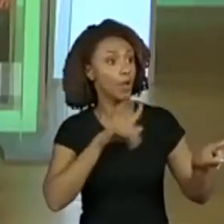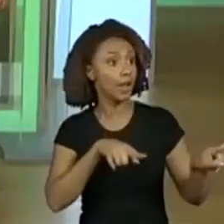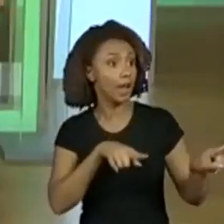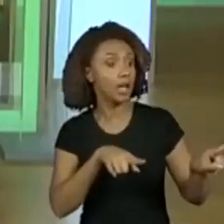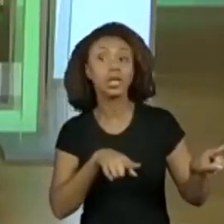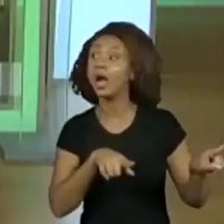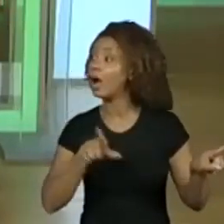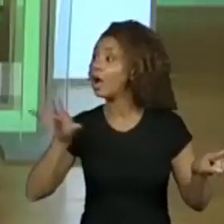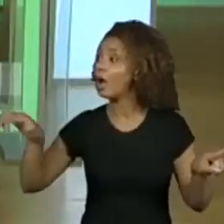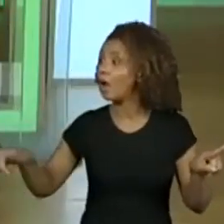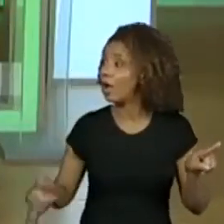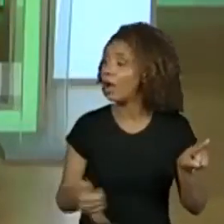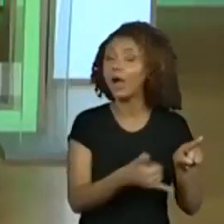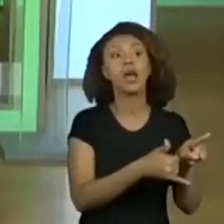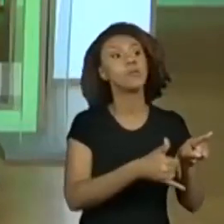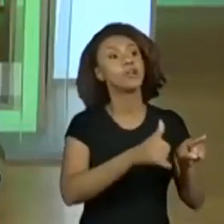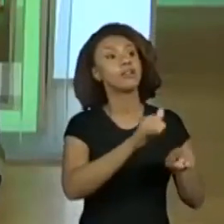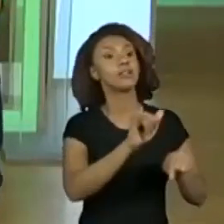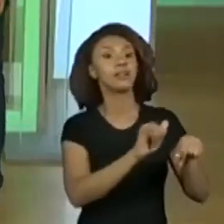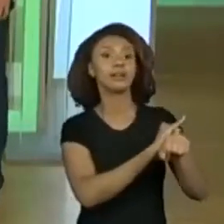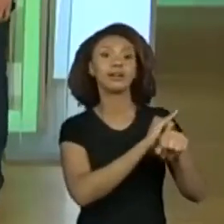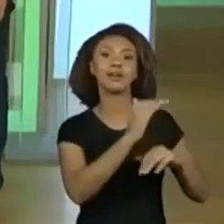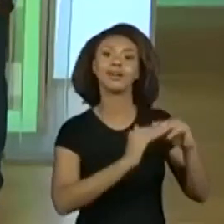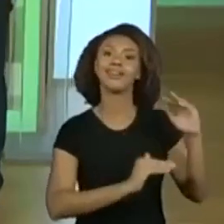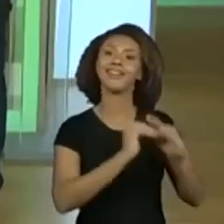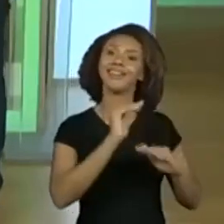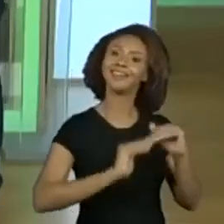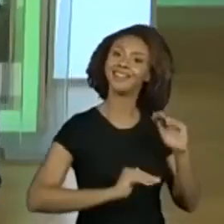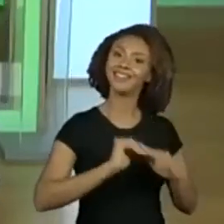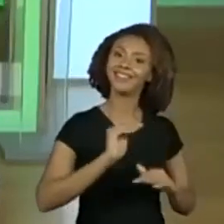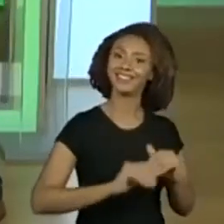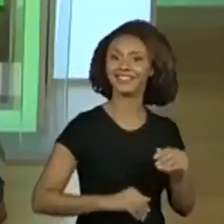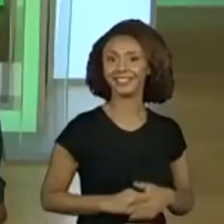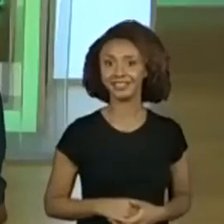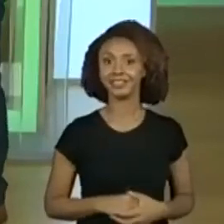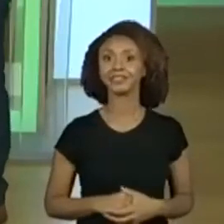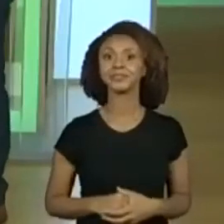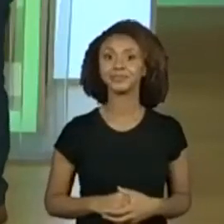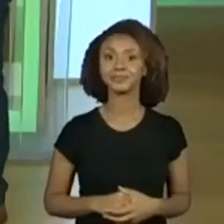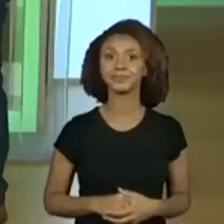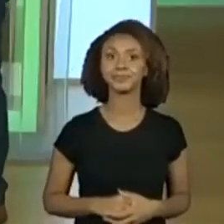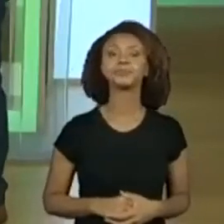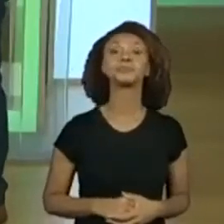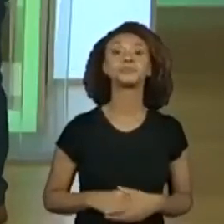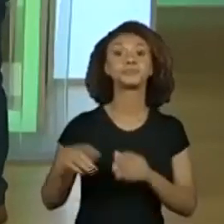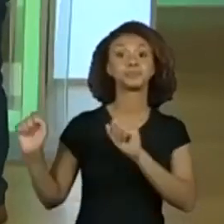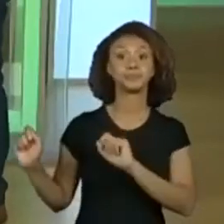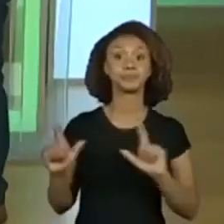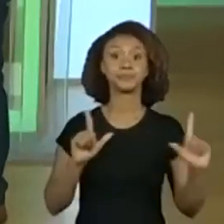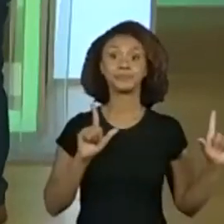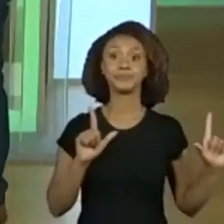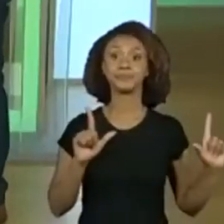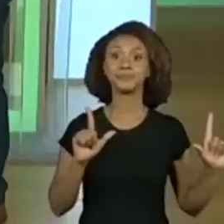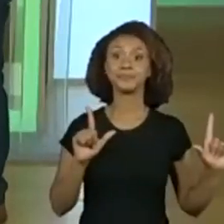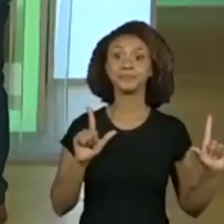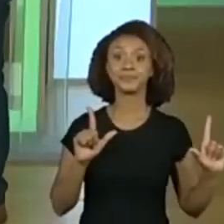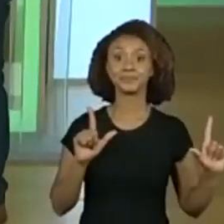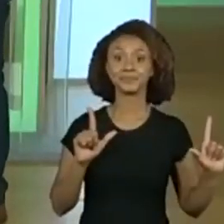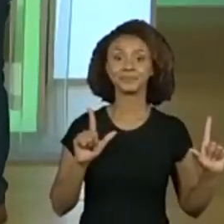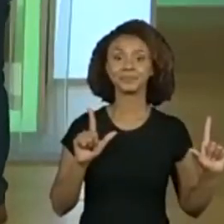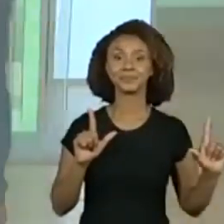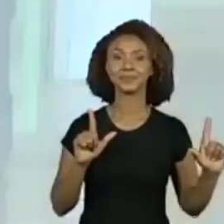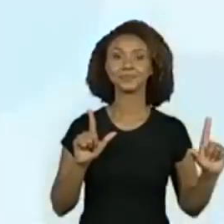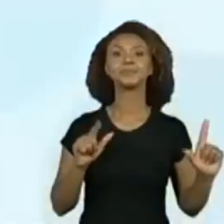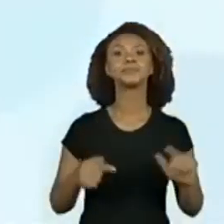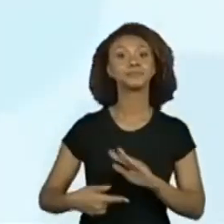acabe utilizando fazendo uso daquela estratégia Tá bom então vamos pra próxima tela Vamos sim como